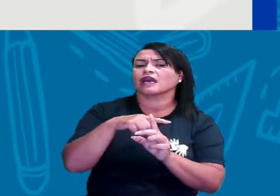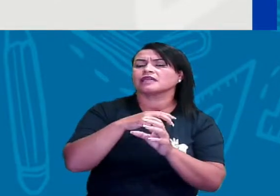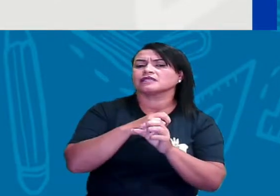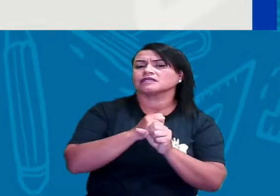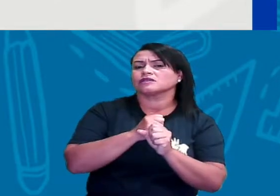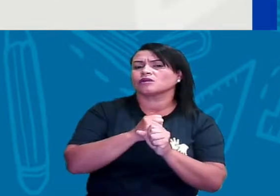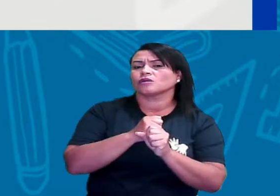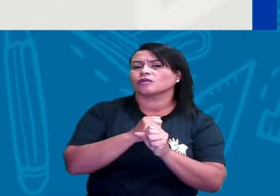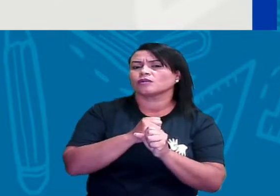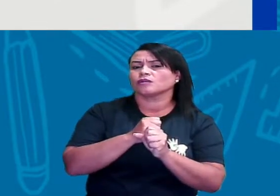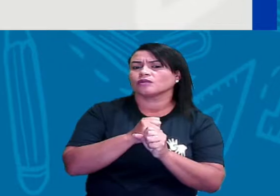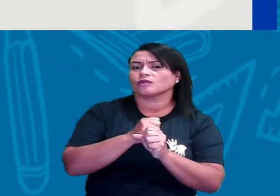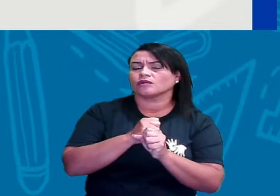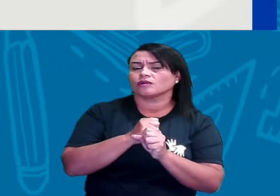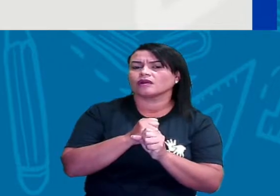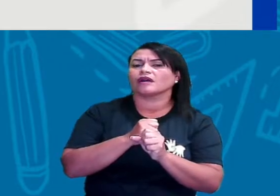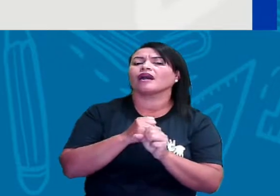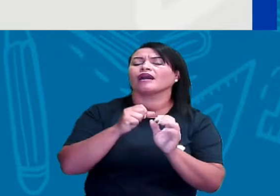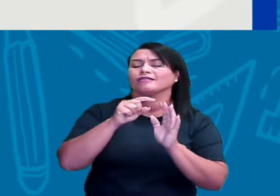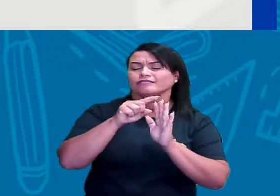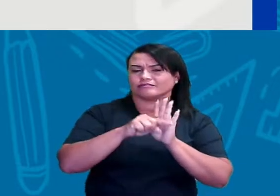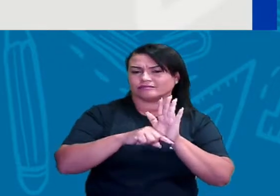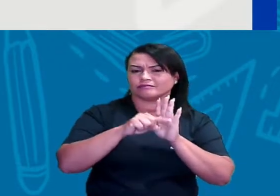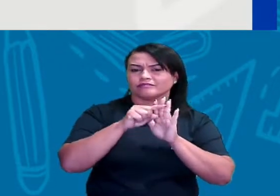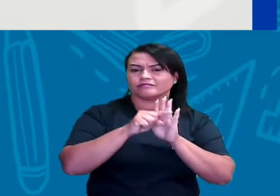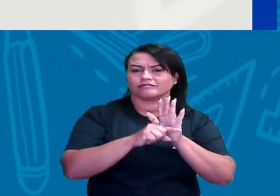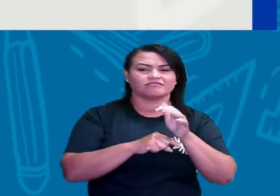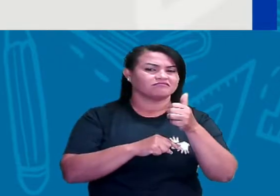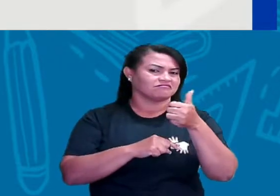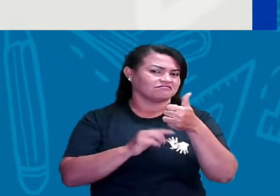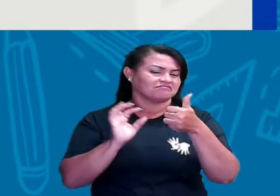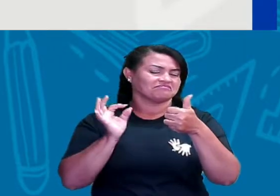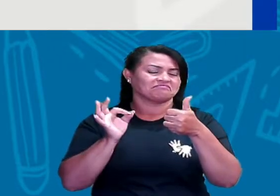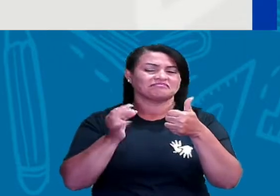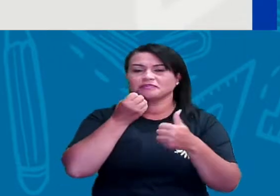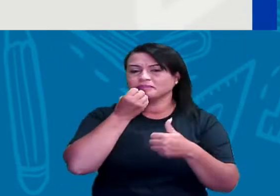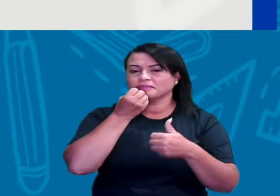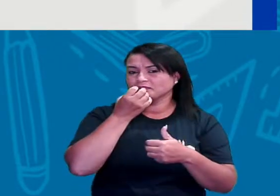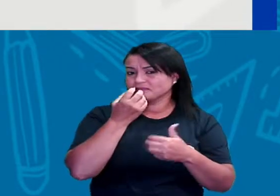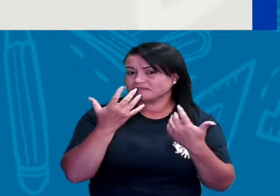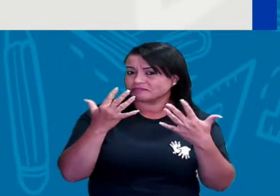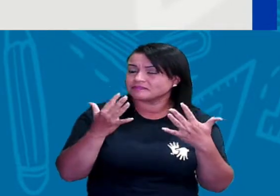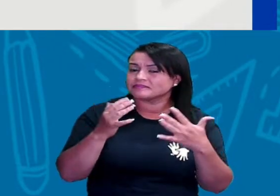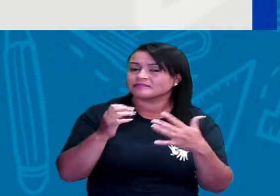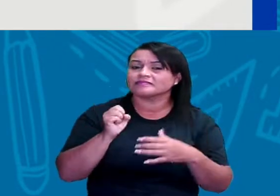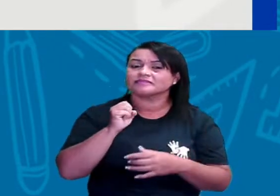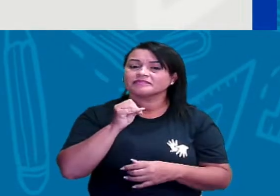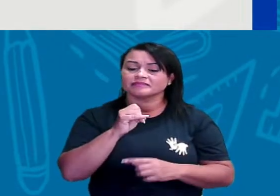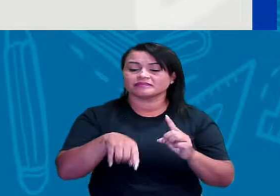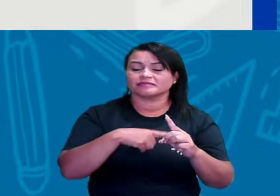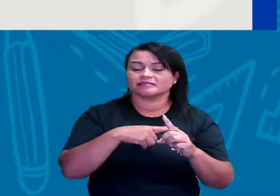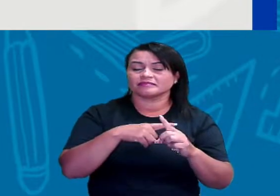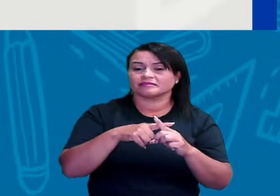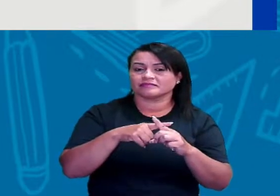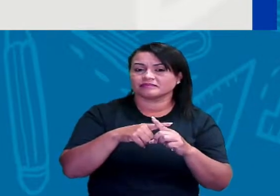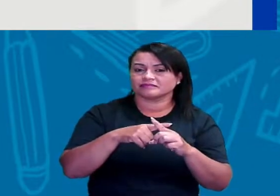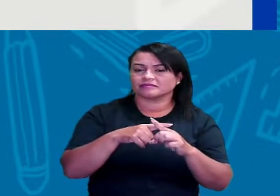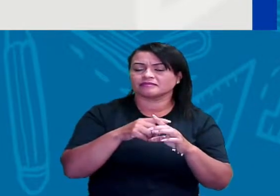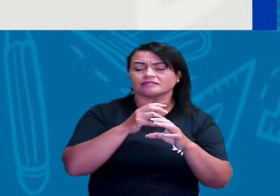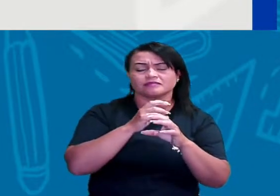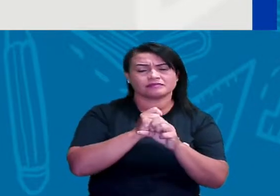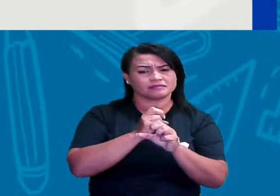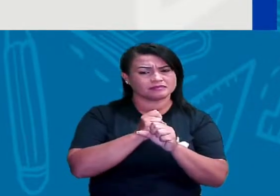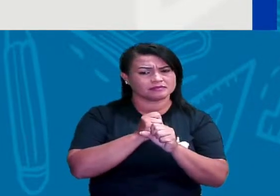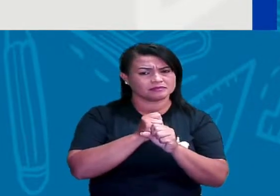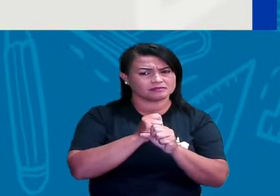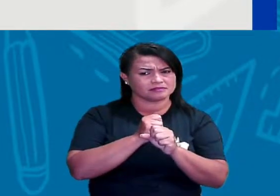é o quê? É a subtração. Muito bem. Então, se na multiplicação a gente somou os